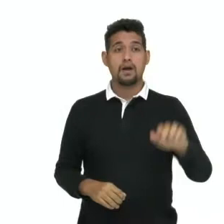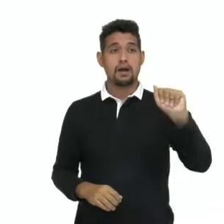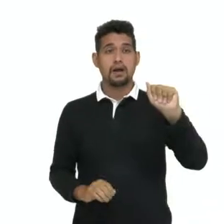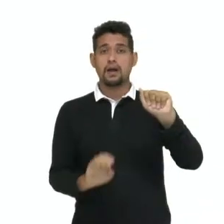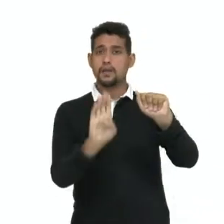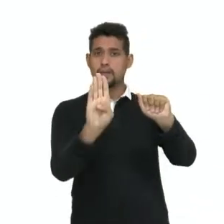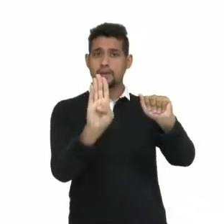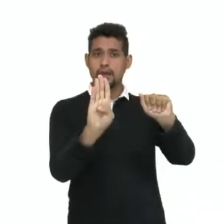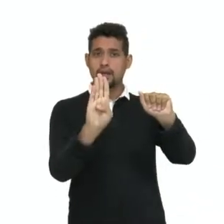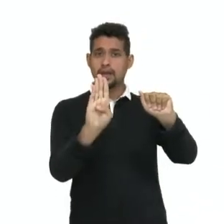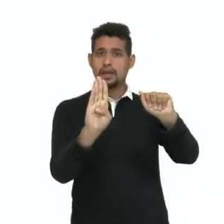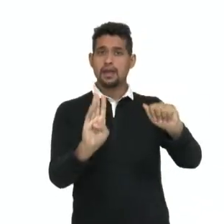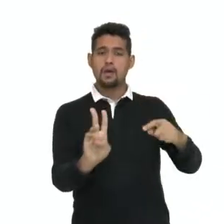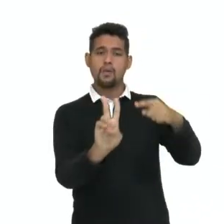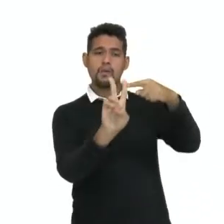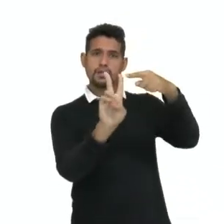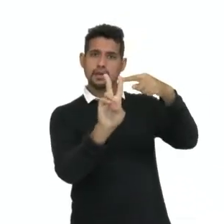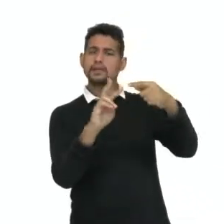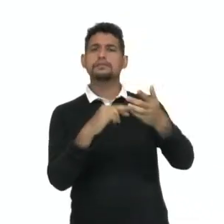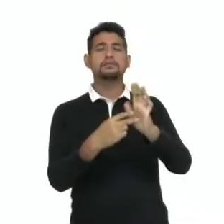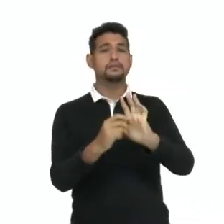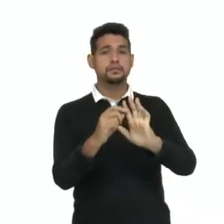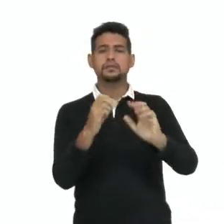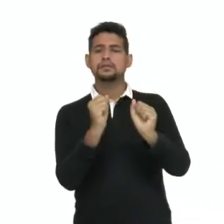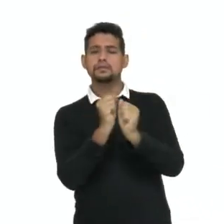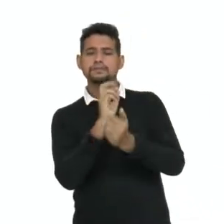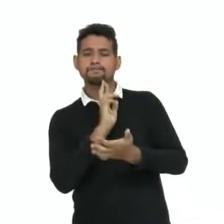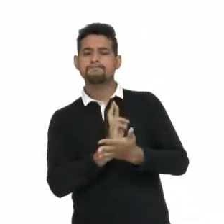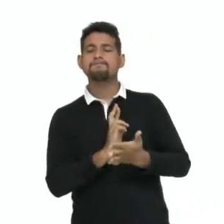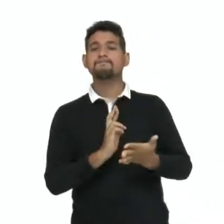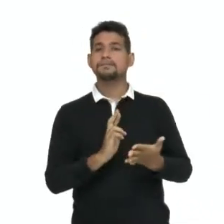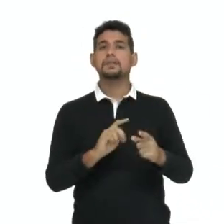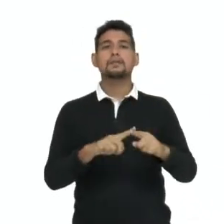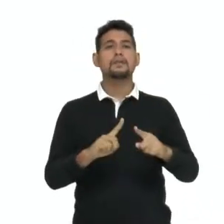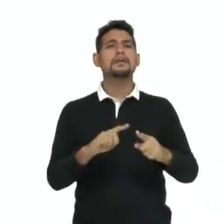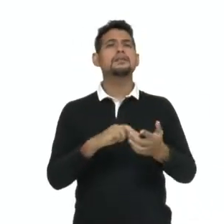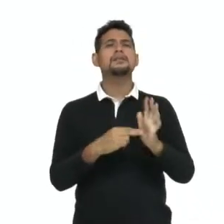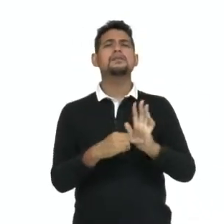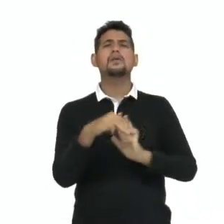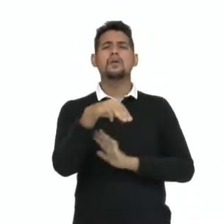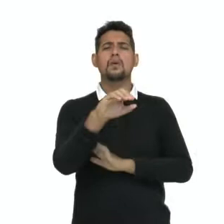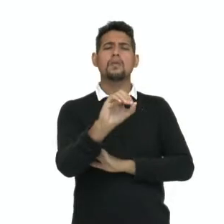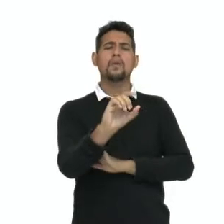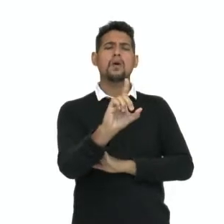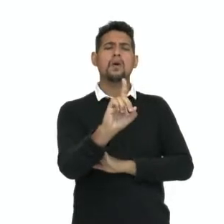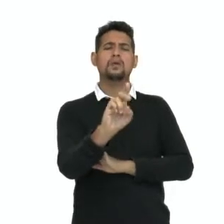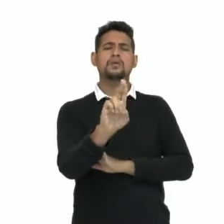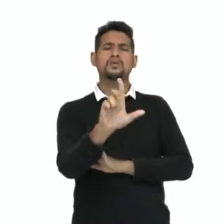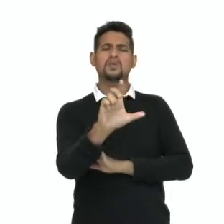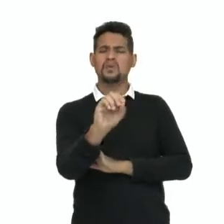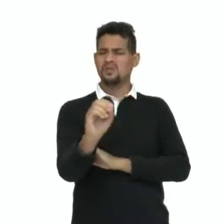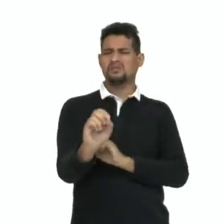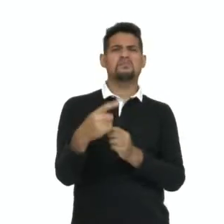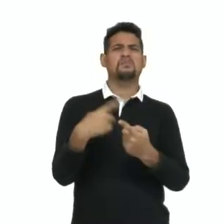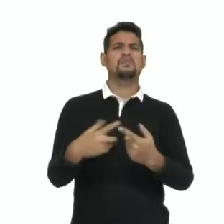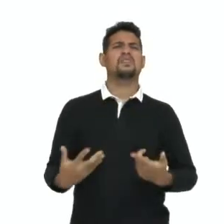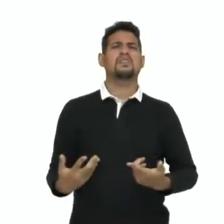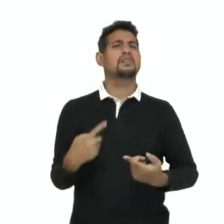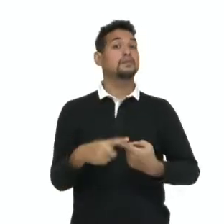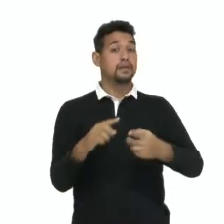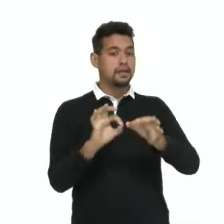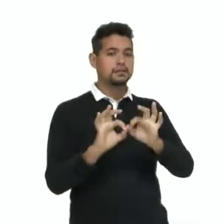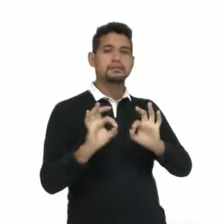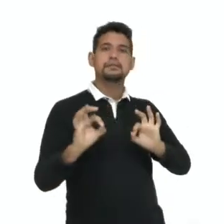ao quadrado tirado a raiz quadrada, e isso daqui em módulo. Por que é em módulo, professor? Porque a